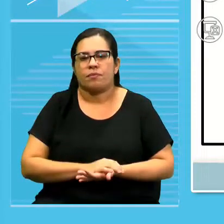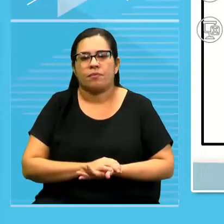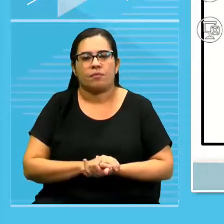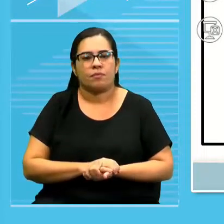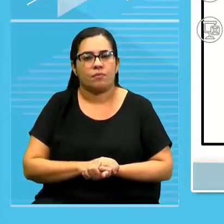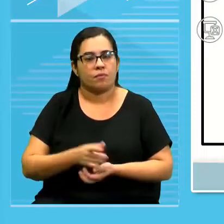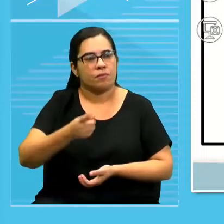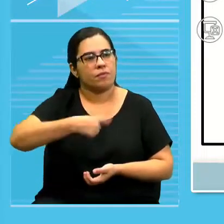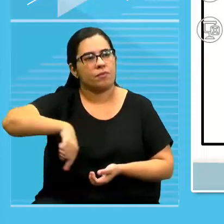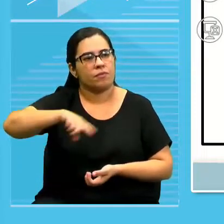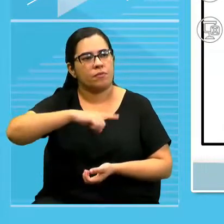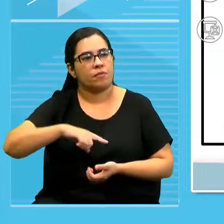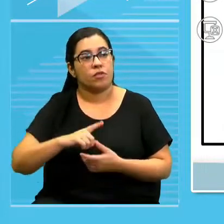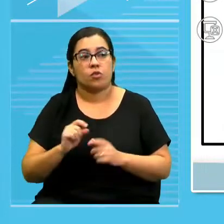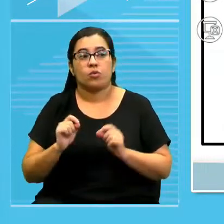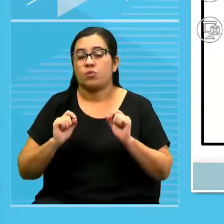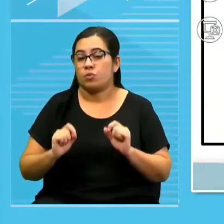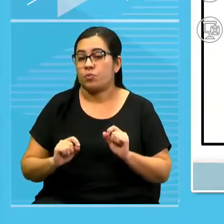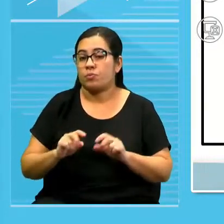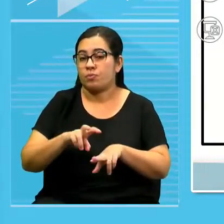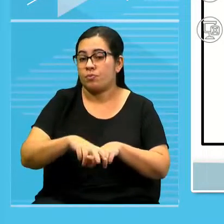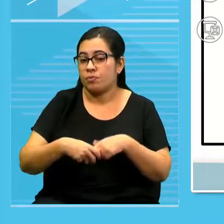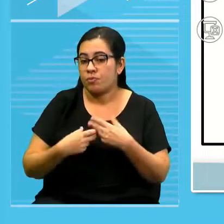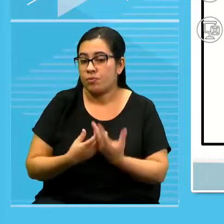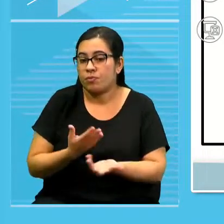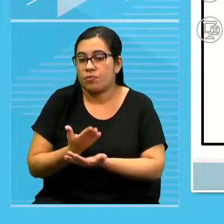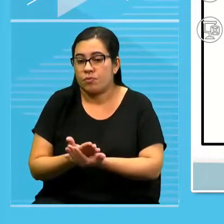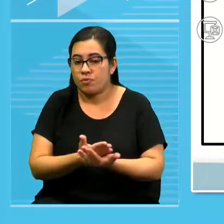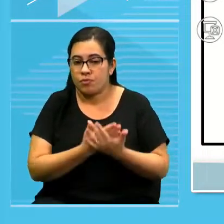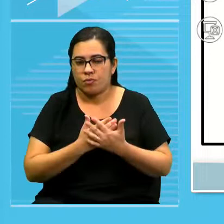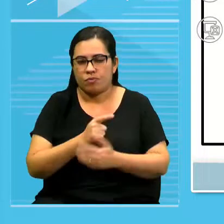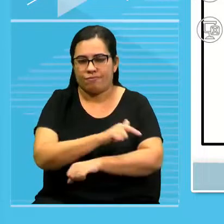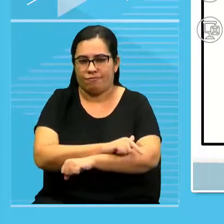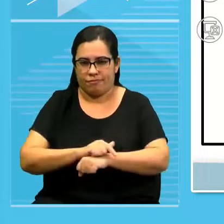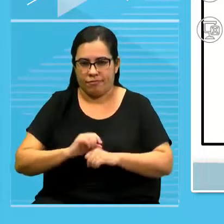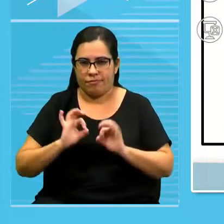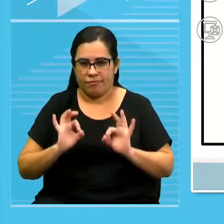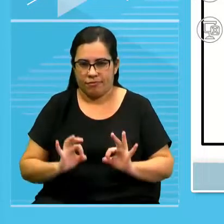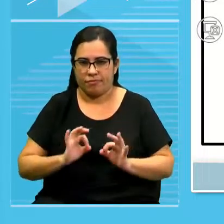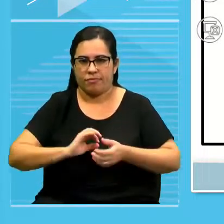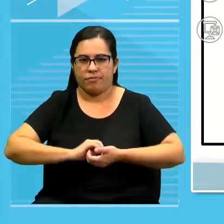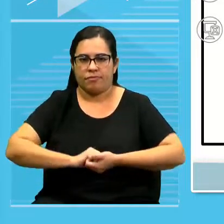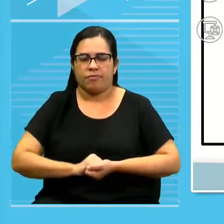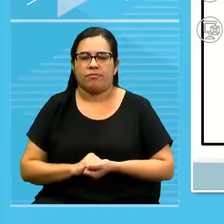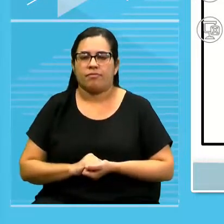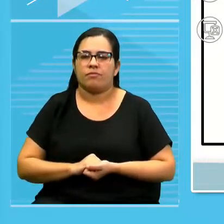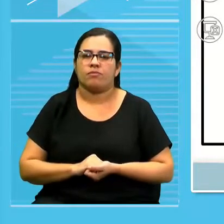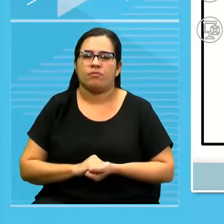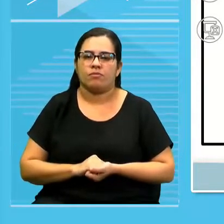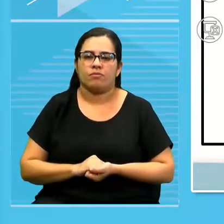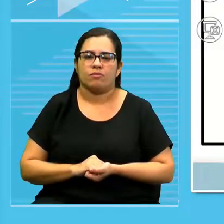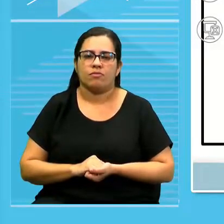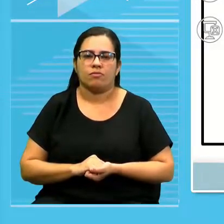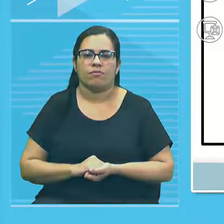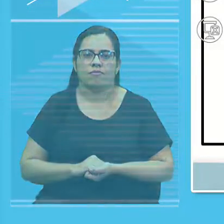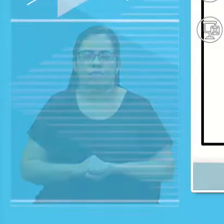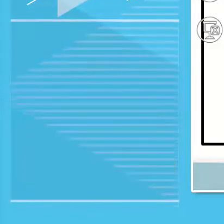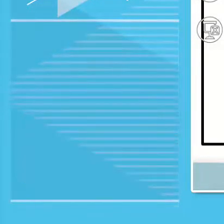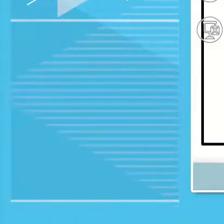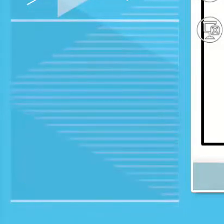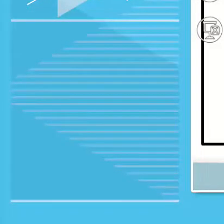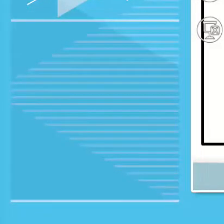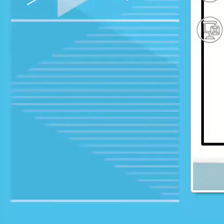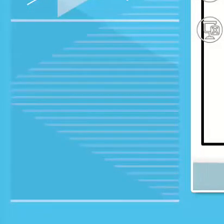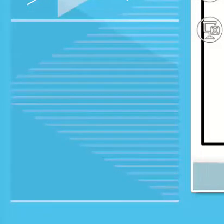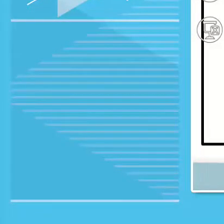ser gente senão por meio de práticas educativas esse processo de formação